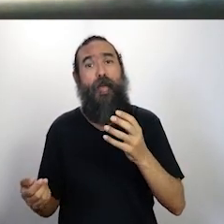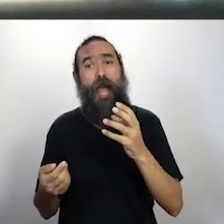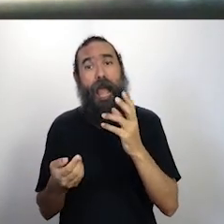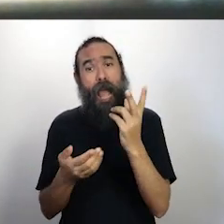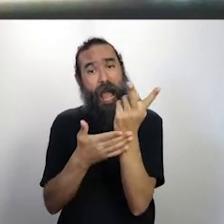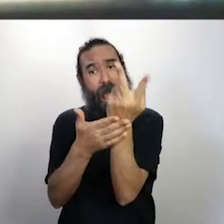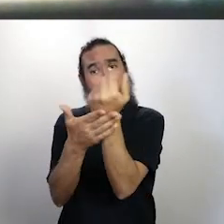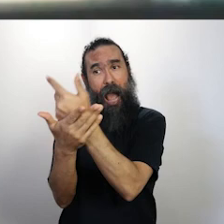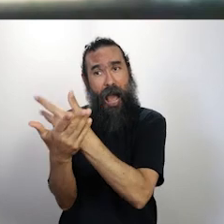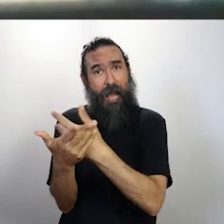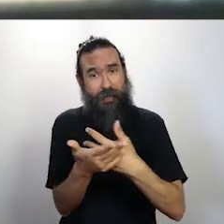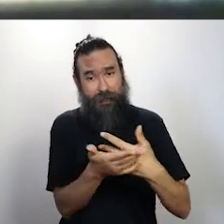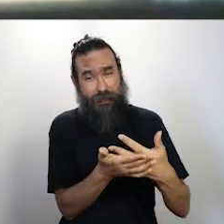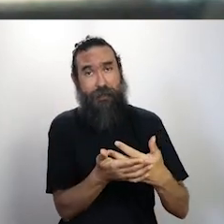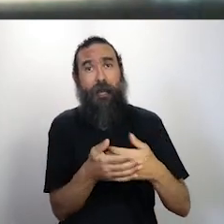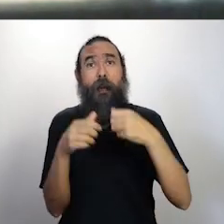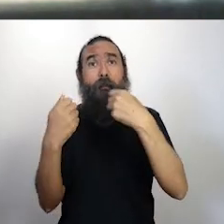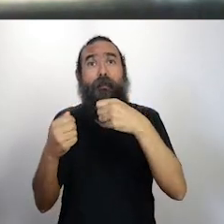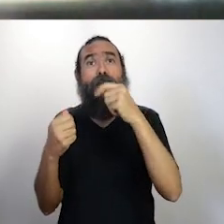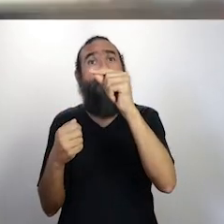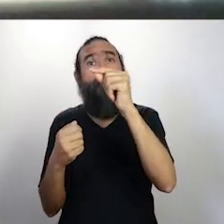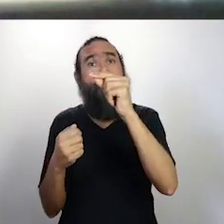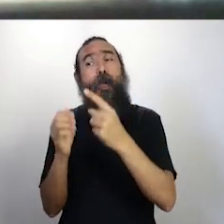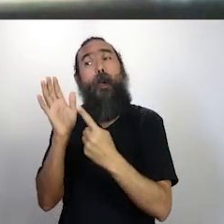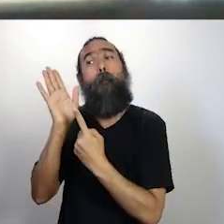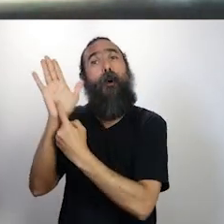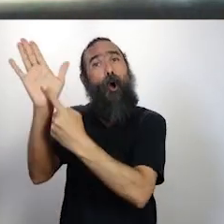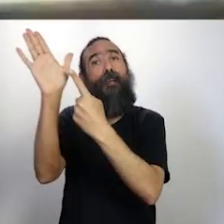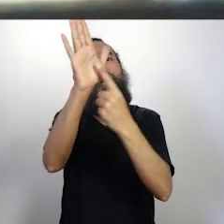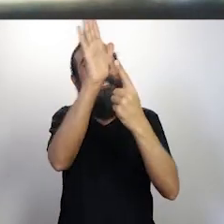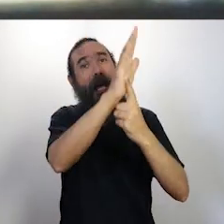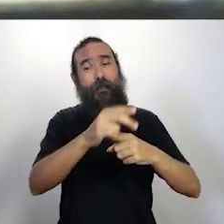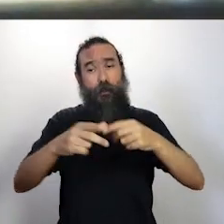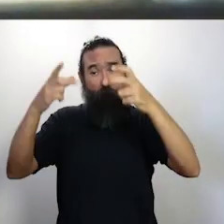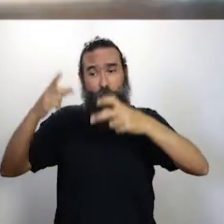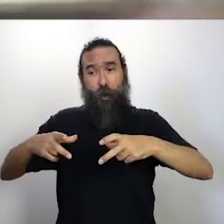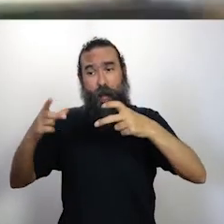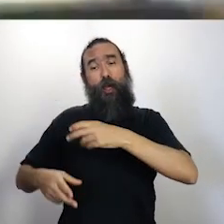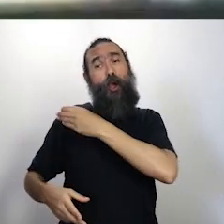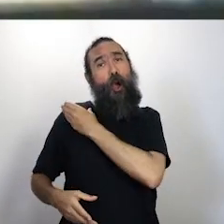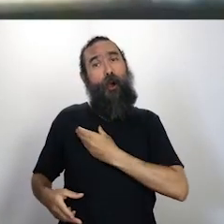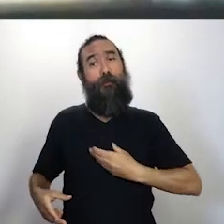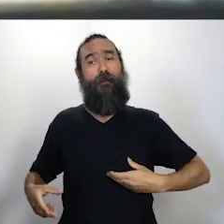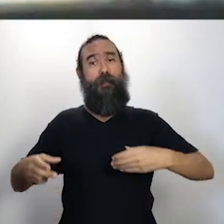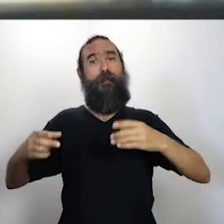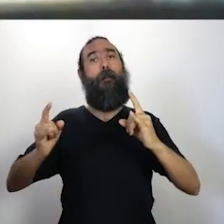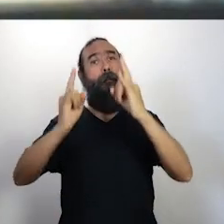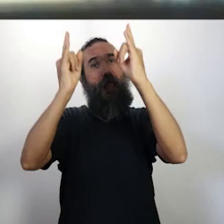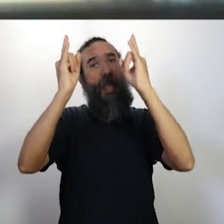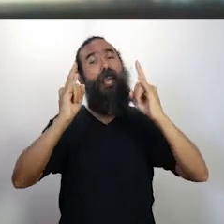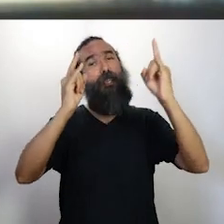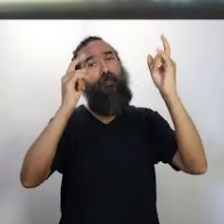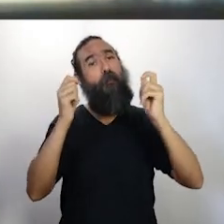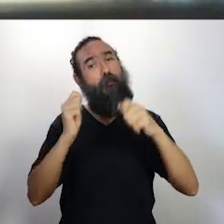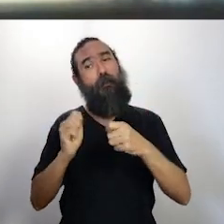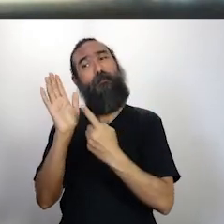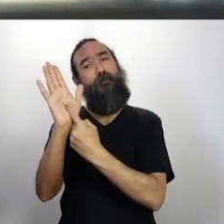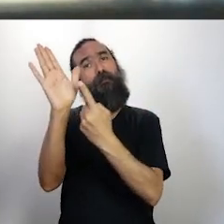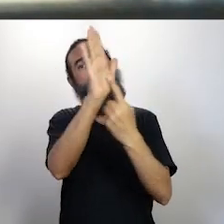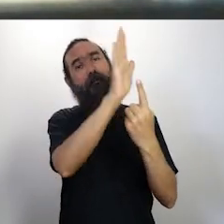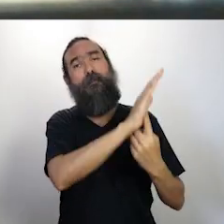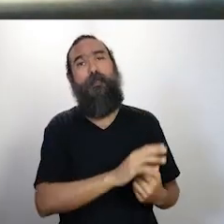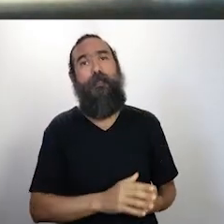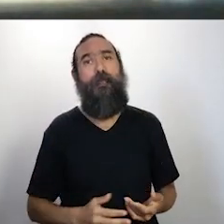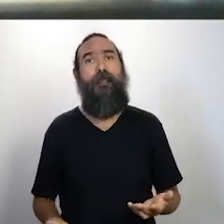projetado no Museu Nacional da República os espaços culturais poderiam criar uma grande agenda 2021 ao DIRBLAN